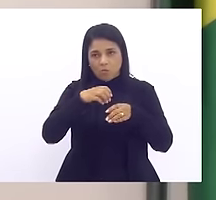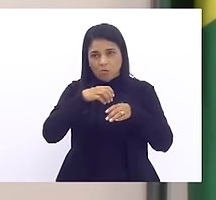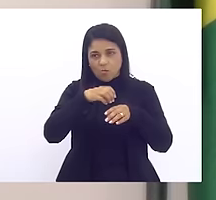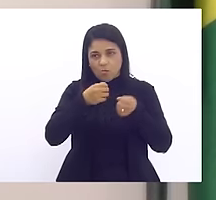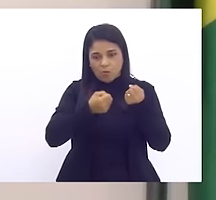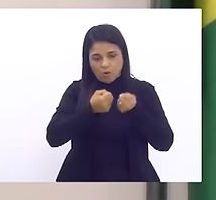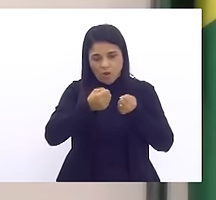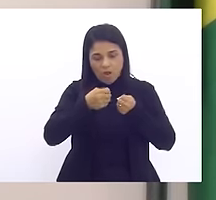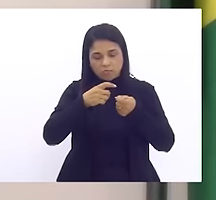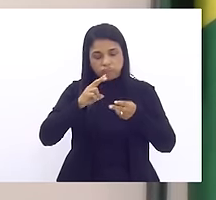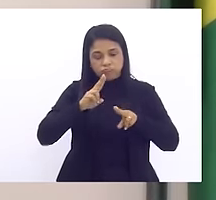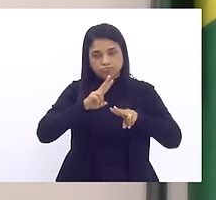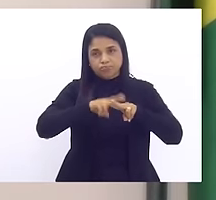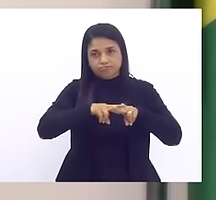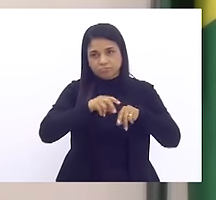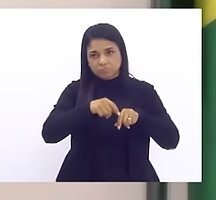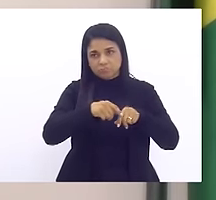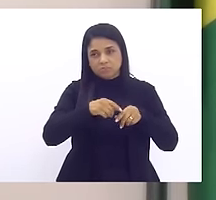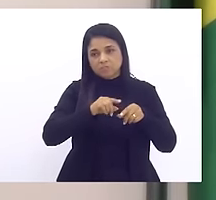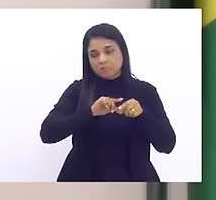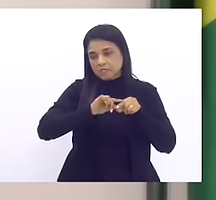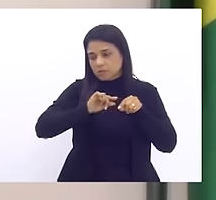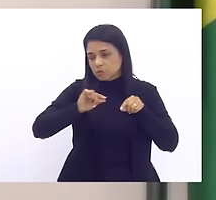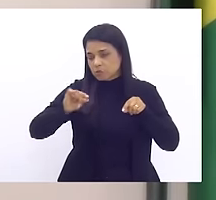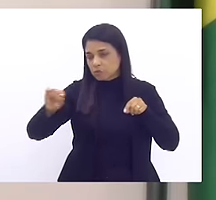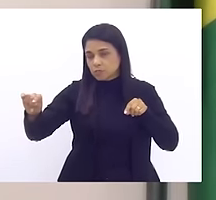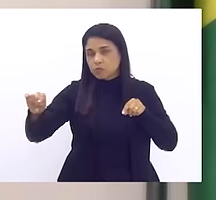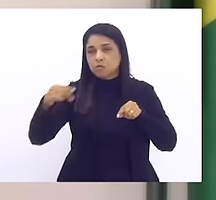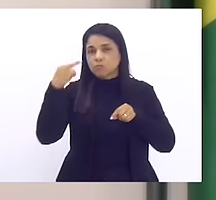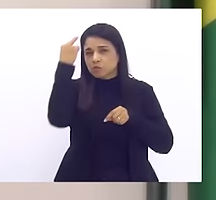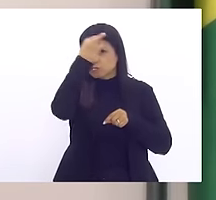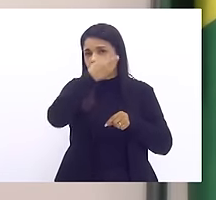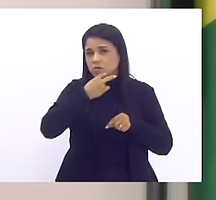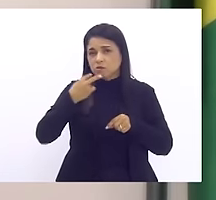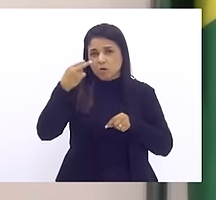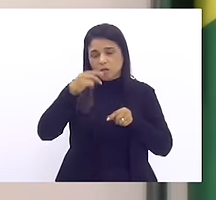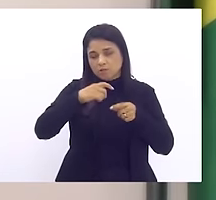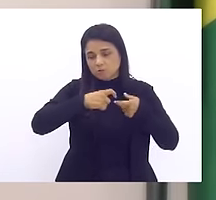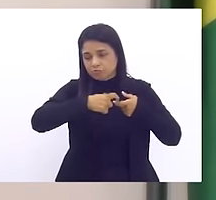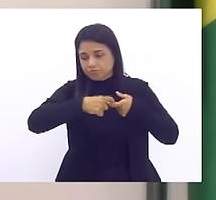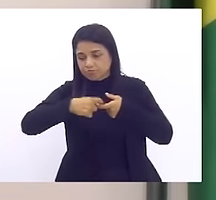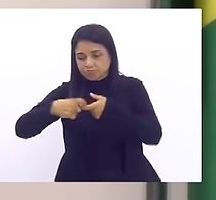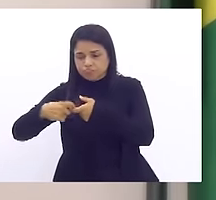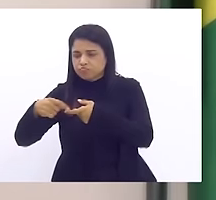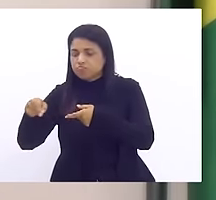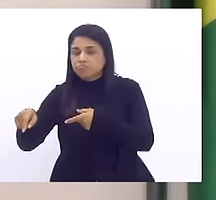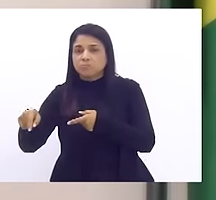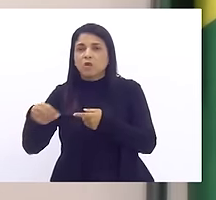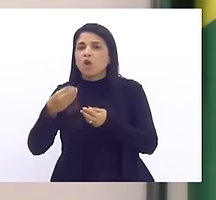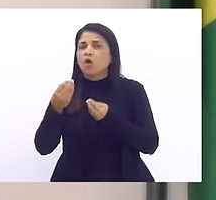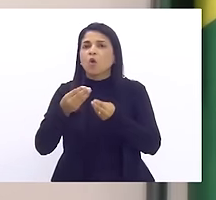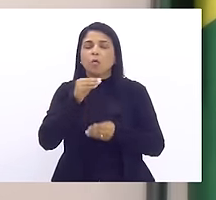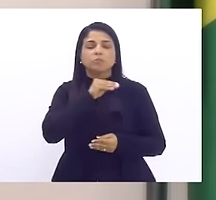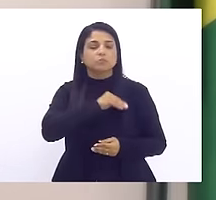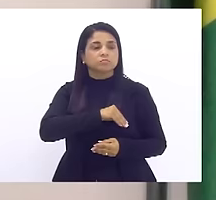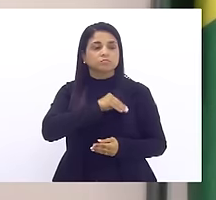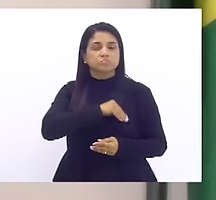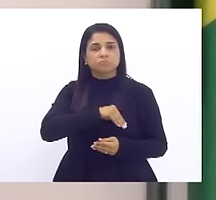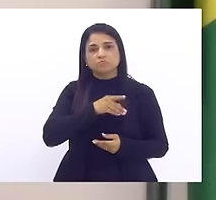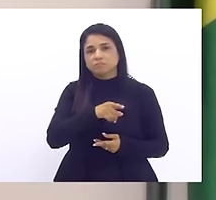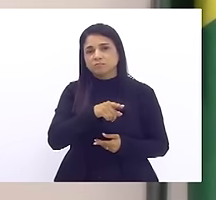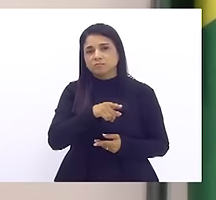duas horas de viagem como é que vocês são remunerados existe uma variável